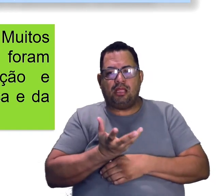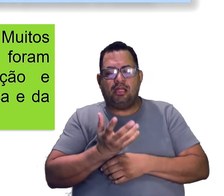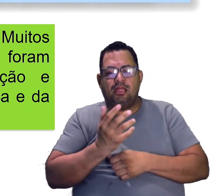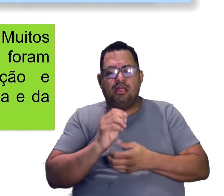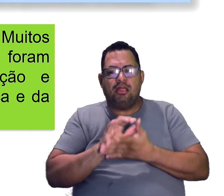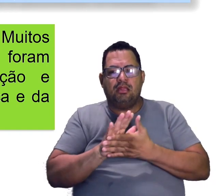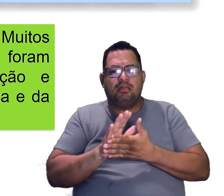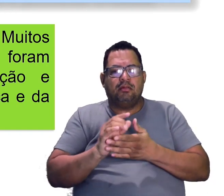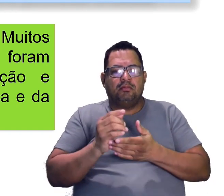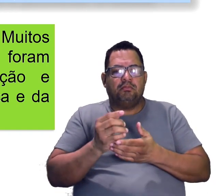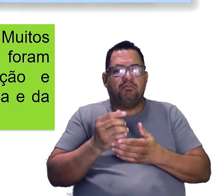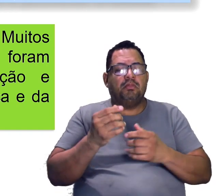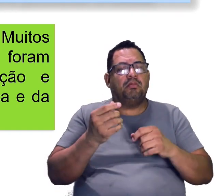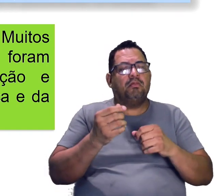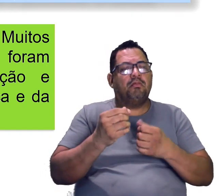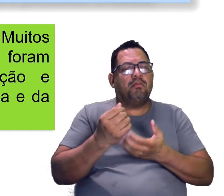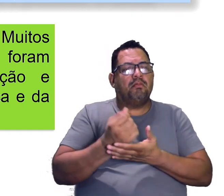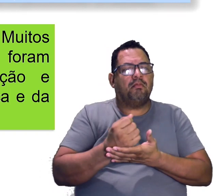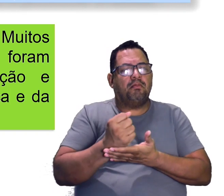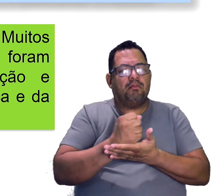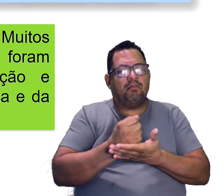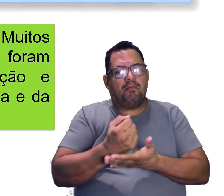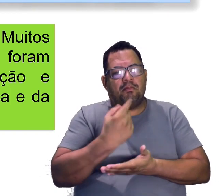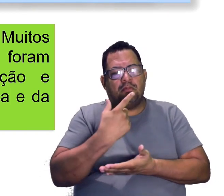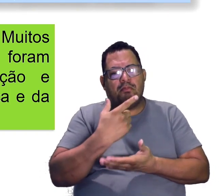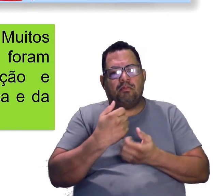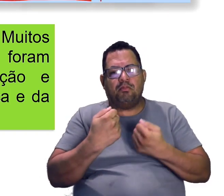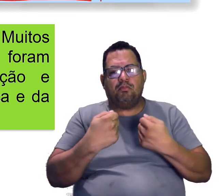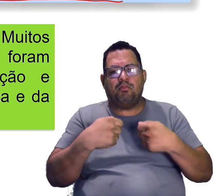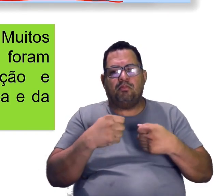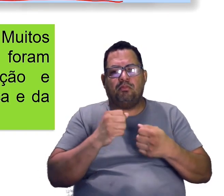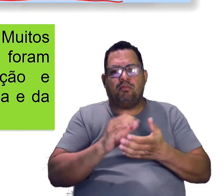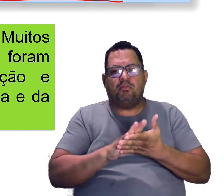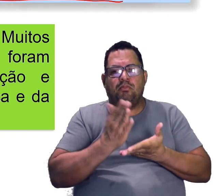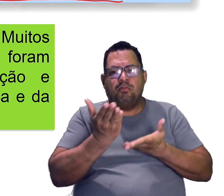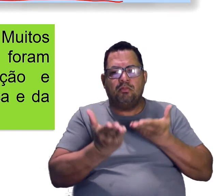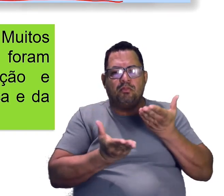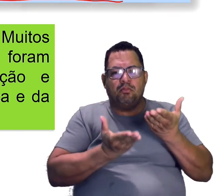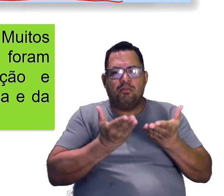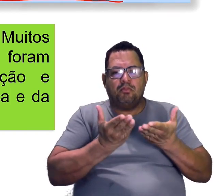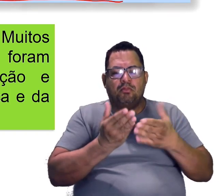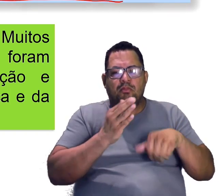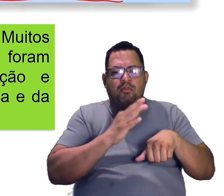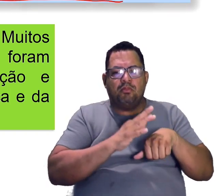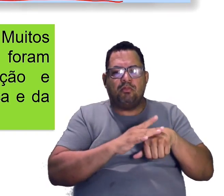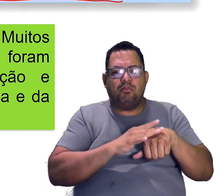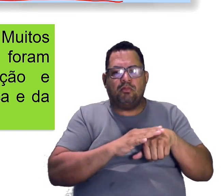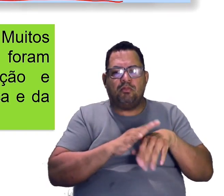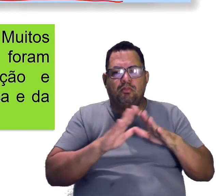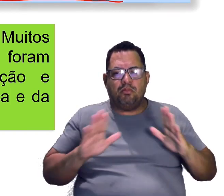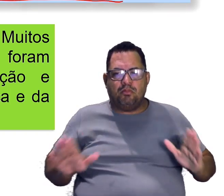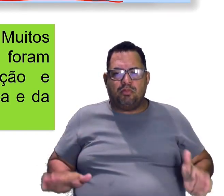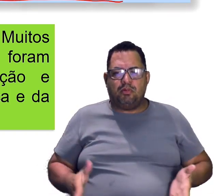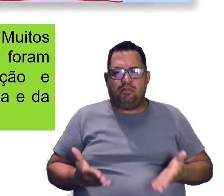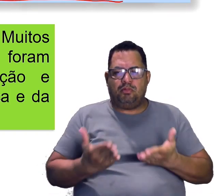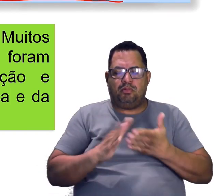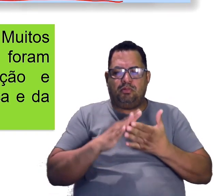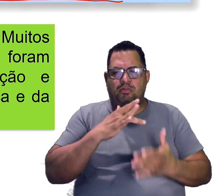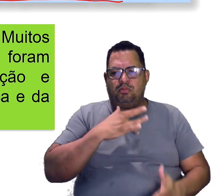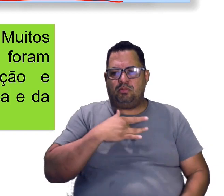busca por medicamentos e elixir que poderiam curar doenças e promover a saúde. Quer dizer, promover a saúde